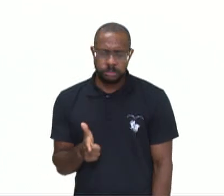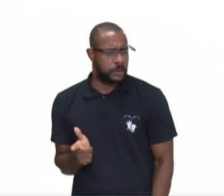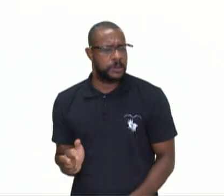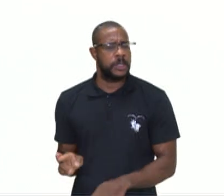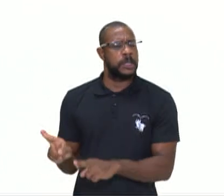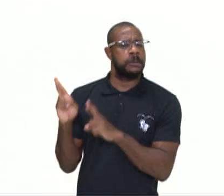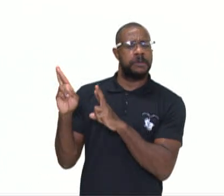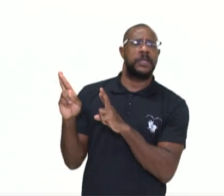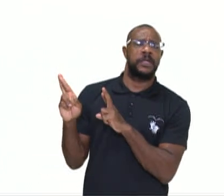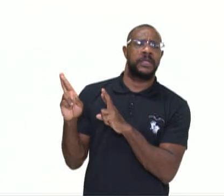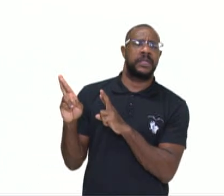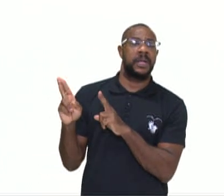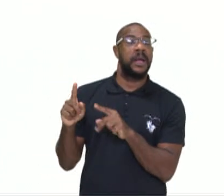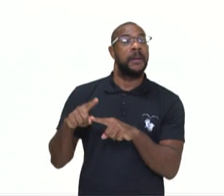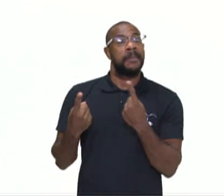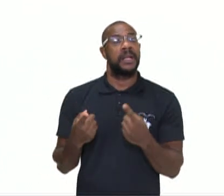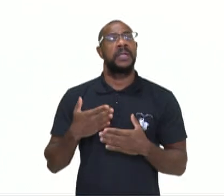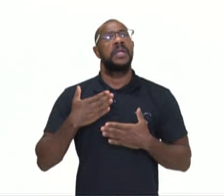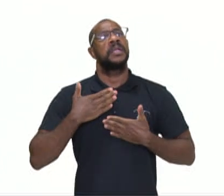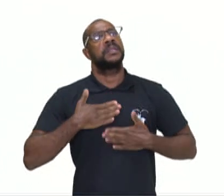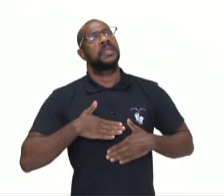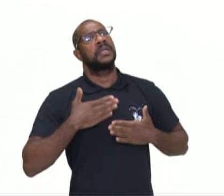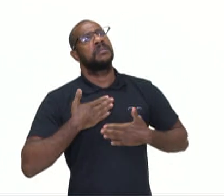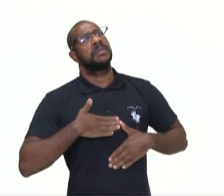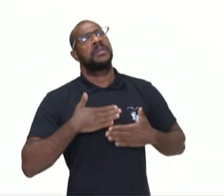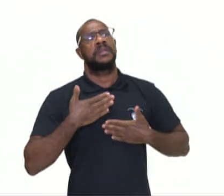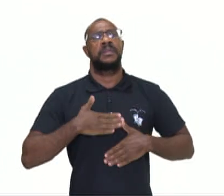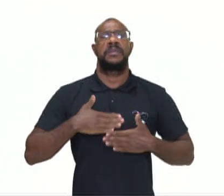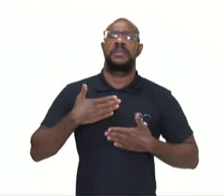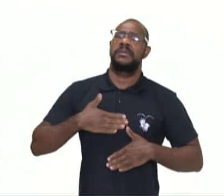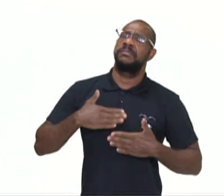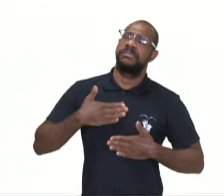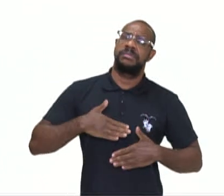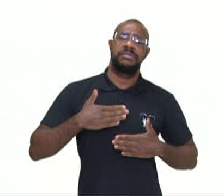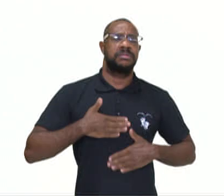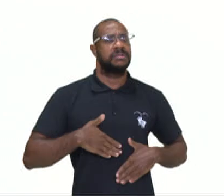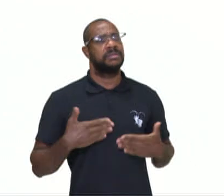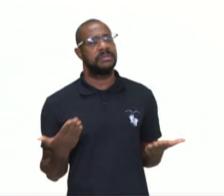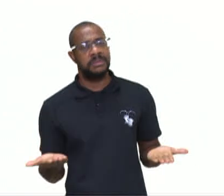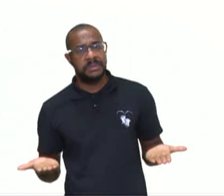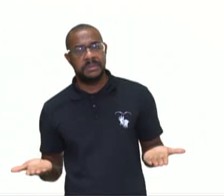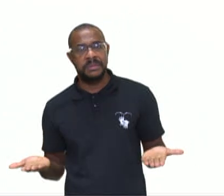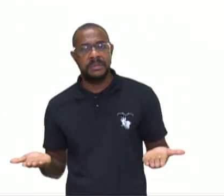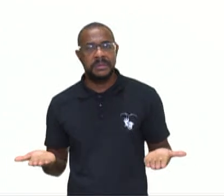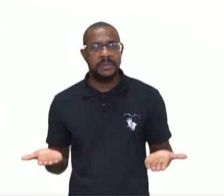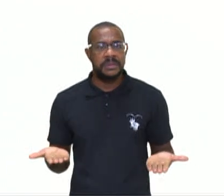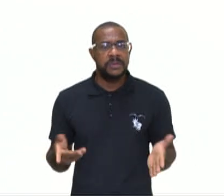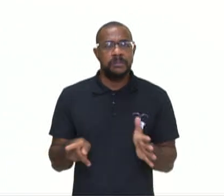porém tranquilo, ainda ao cair vibrando a lança, em prol do estilo.